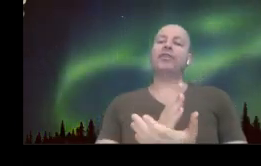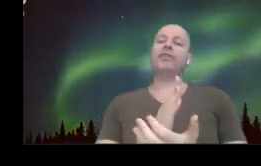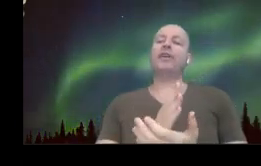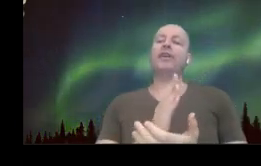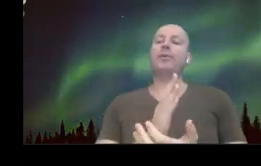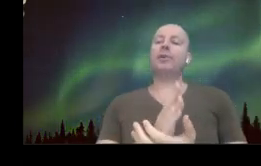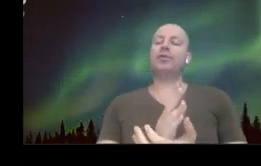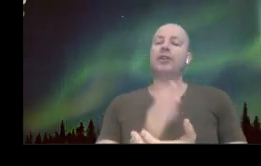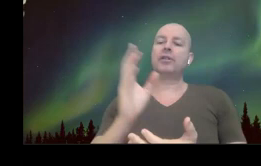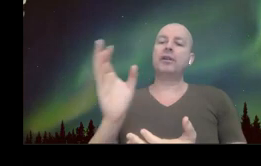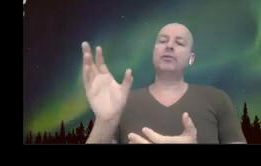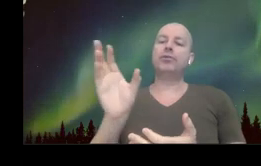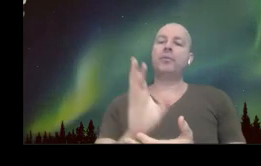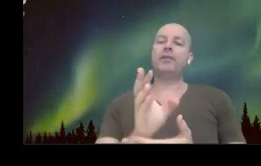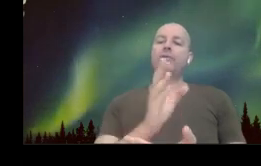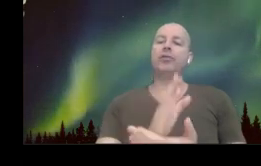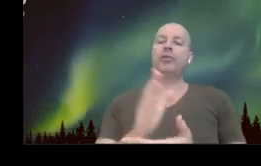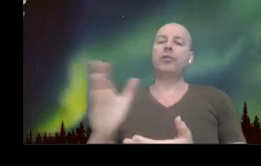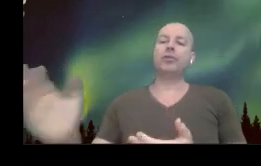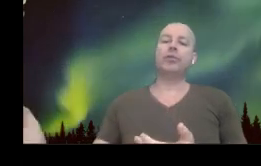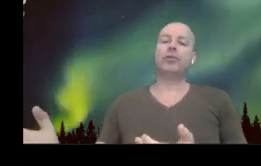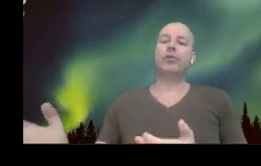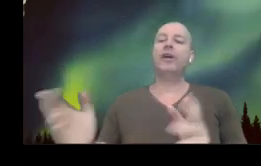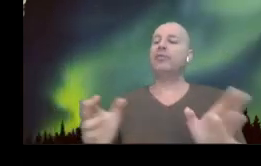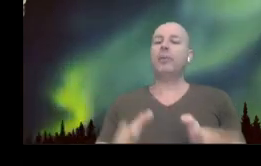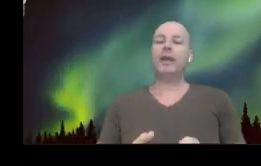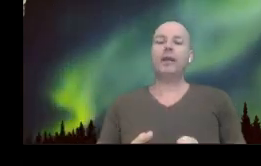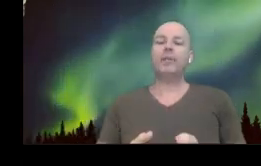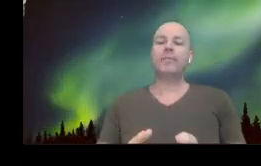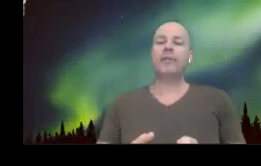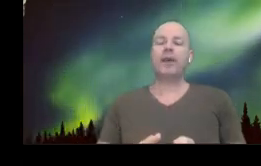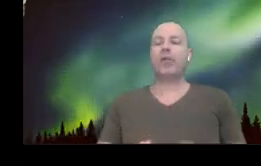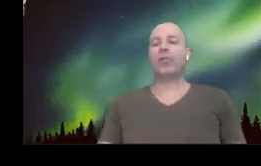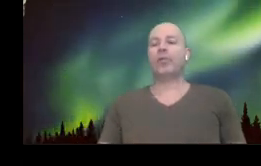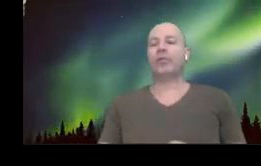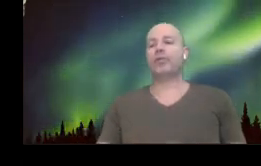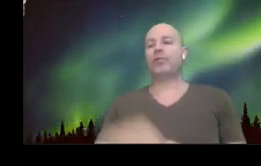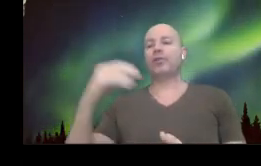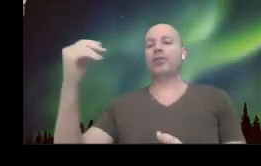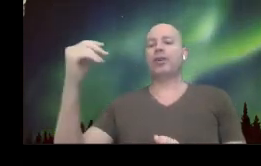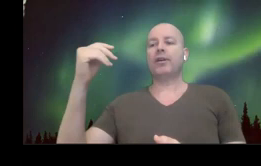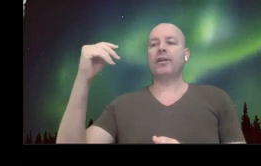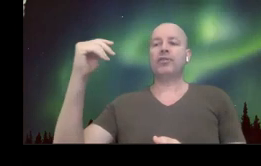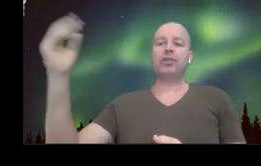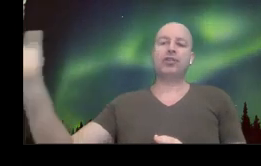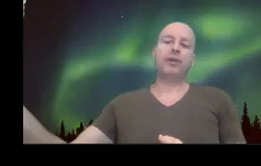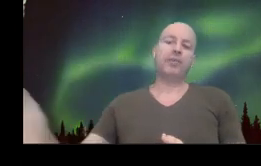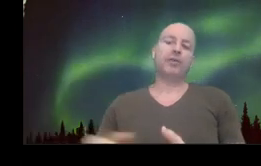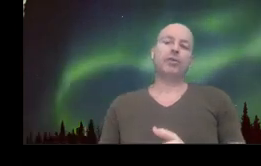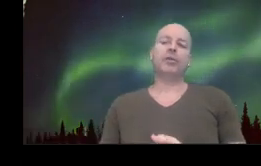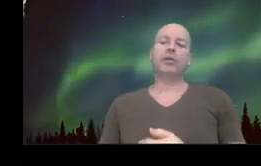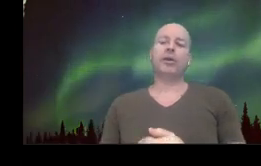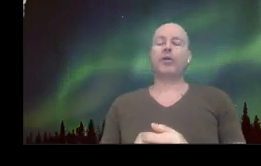olha, você tem que proteger tantos metros no entorno do rio. Isso é uma lei. É como você não pode